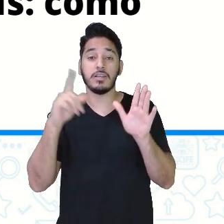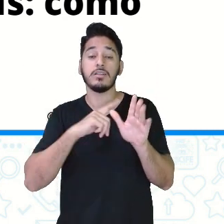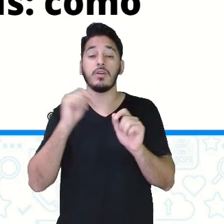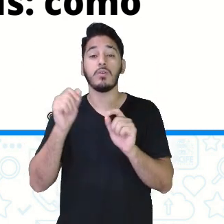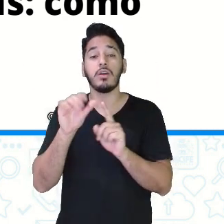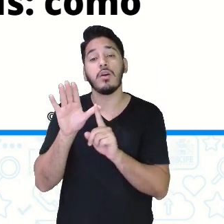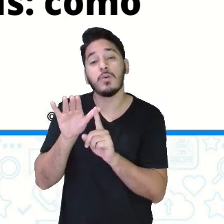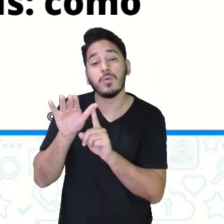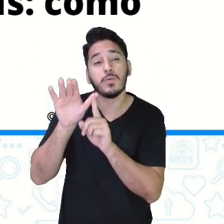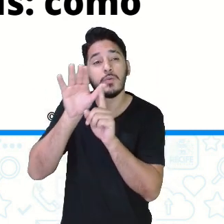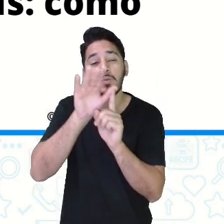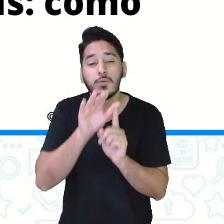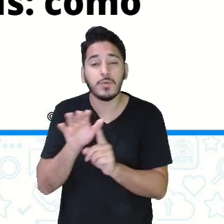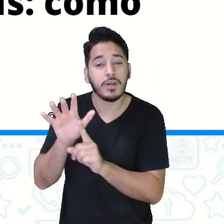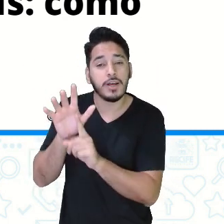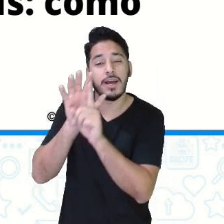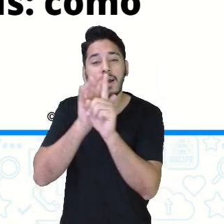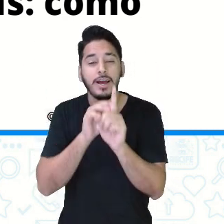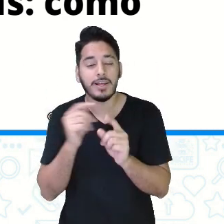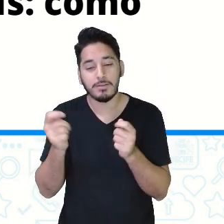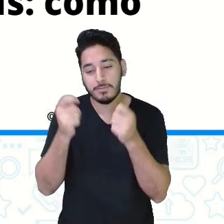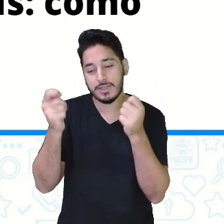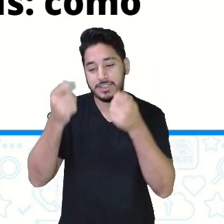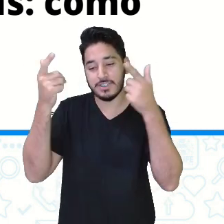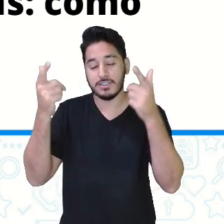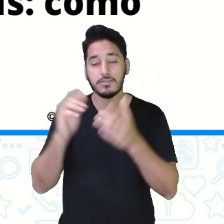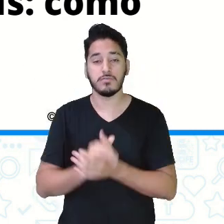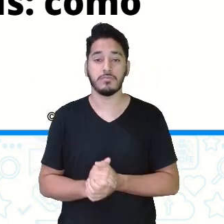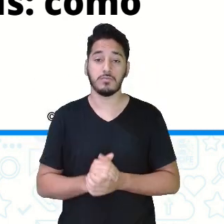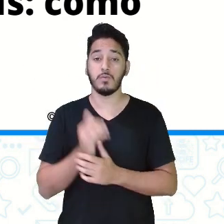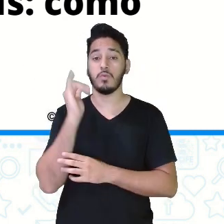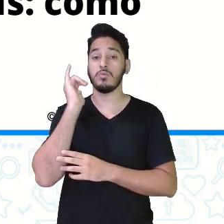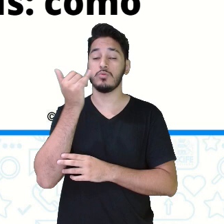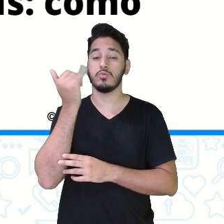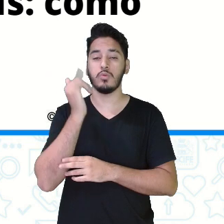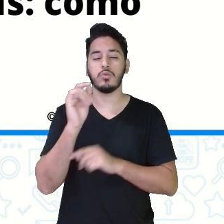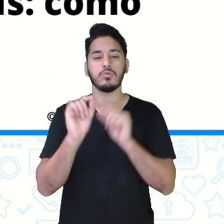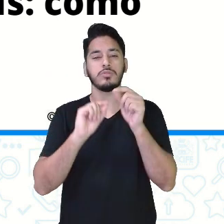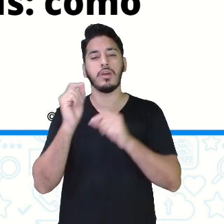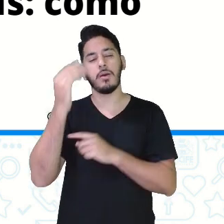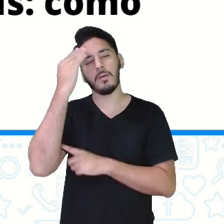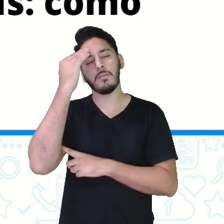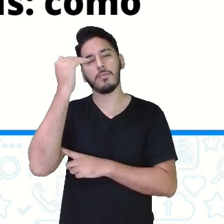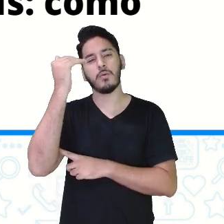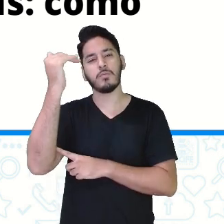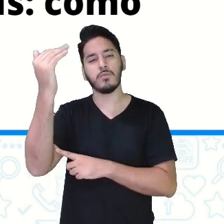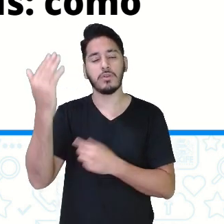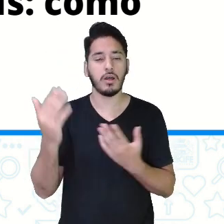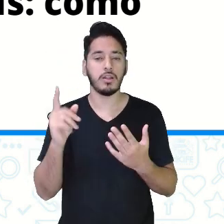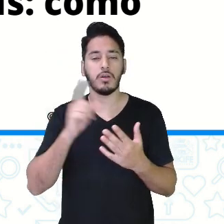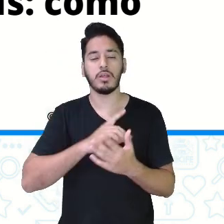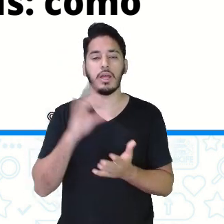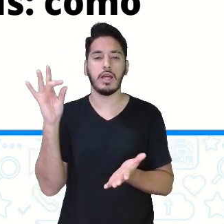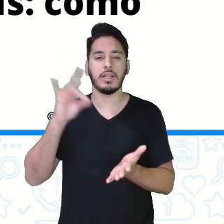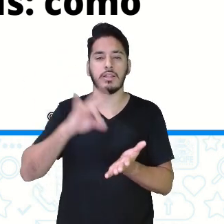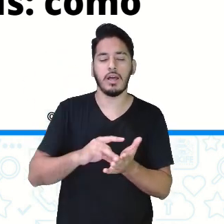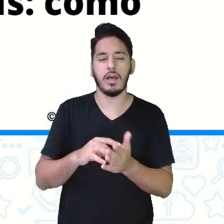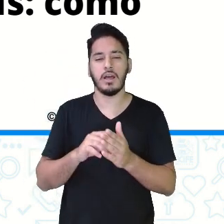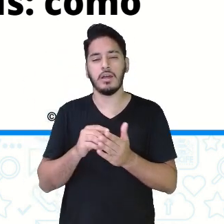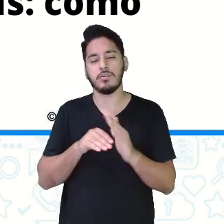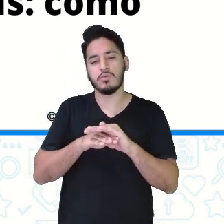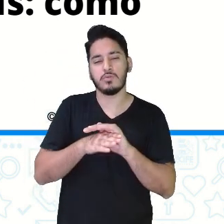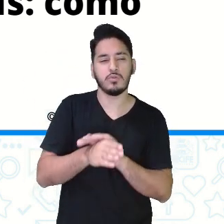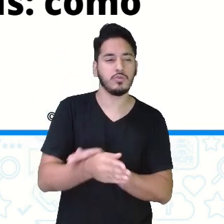elemento das fadas, da magia. Os contos populares trazem realidade do povo,